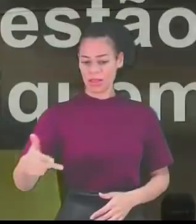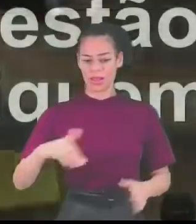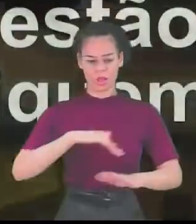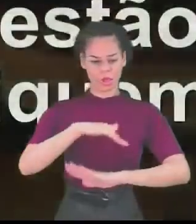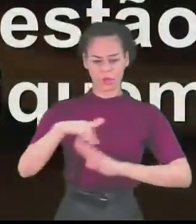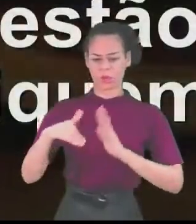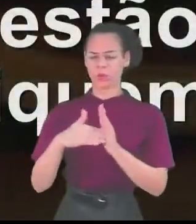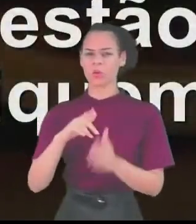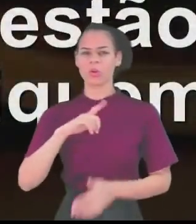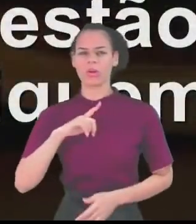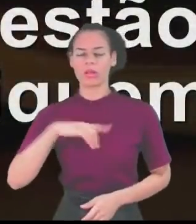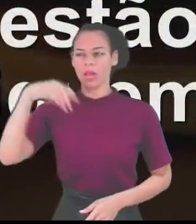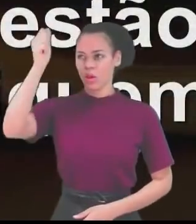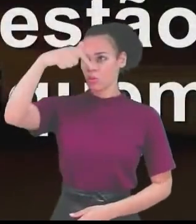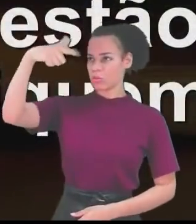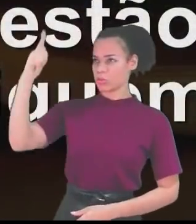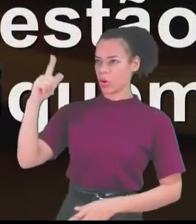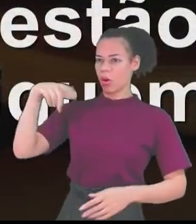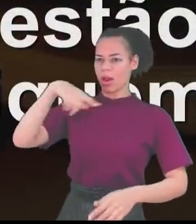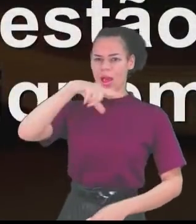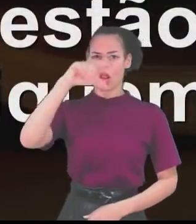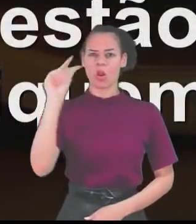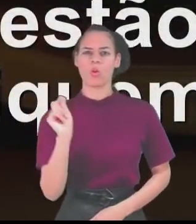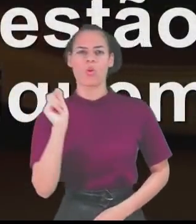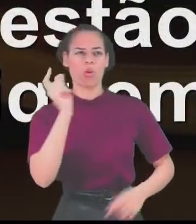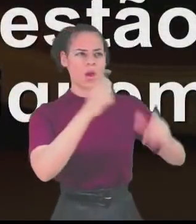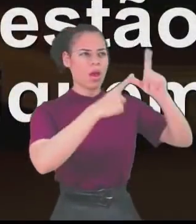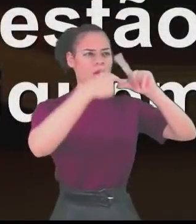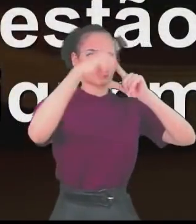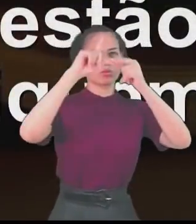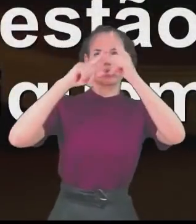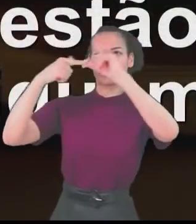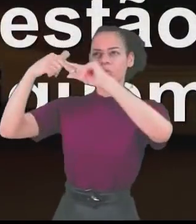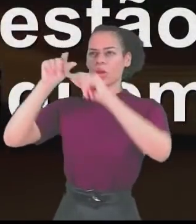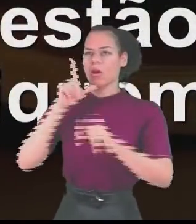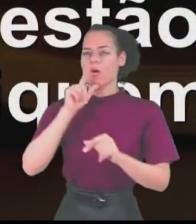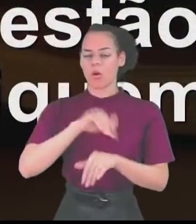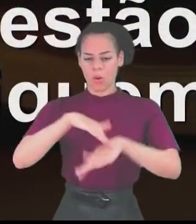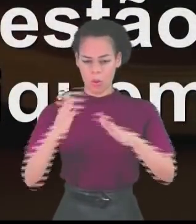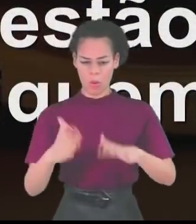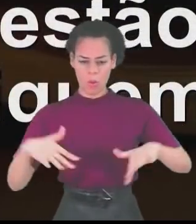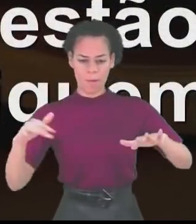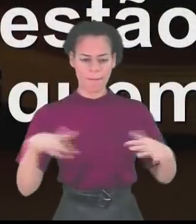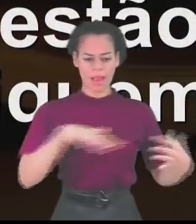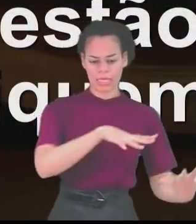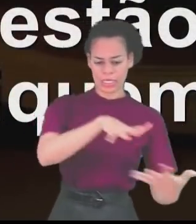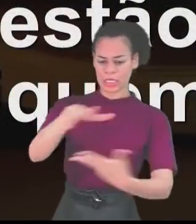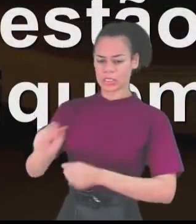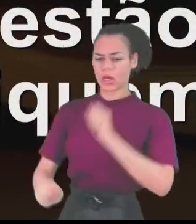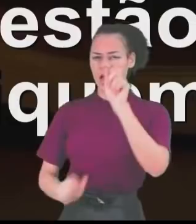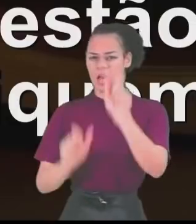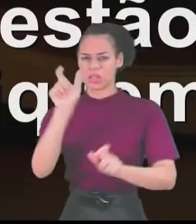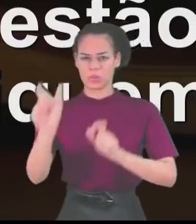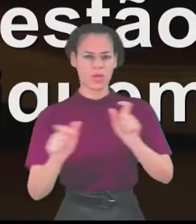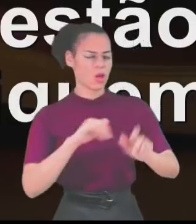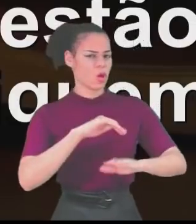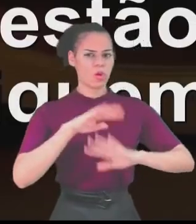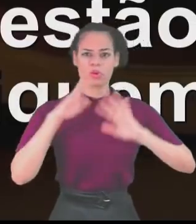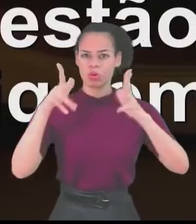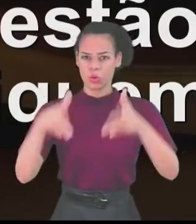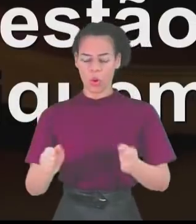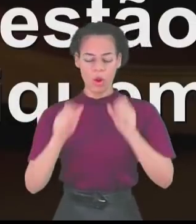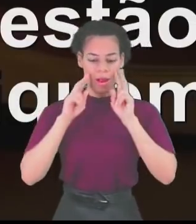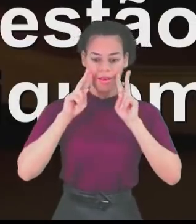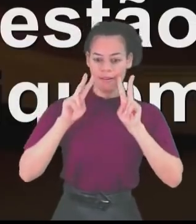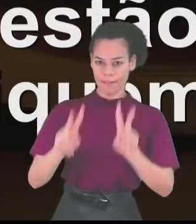que existe o sol a lua as estrelas o mas o firmamento as pessoas tudo que